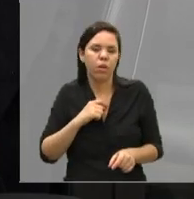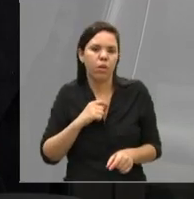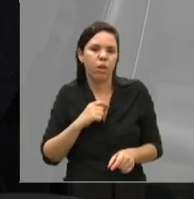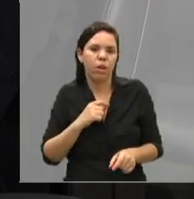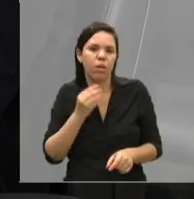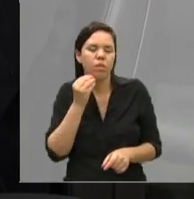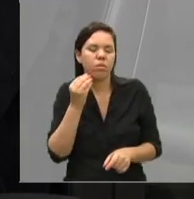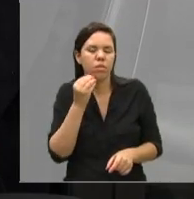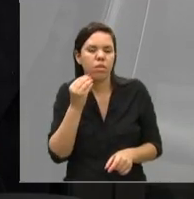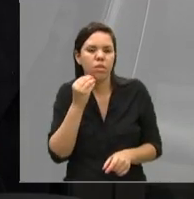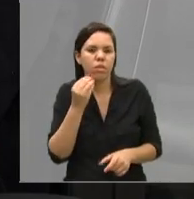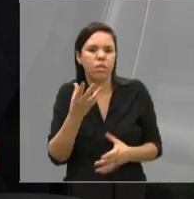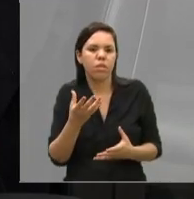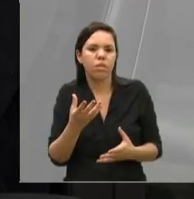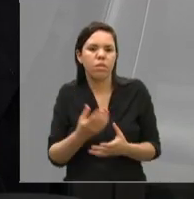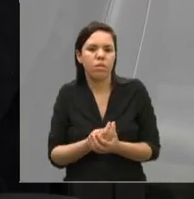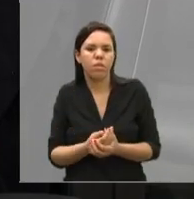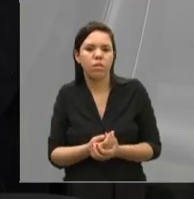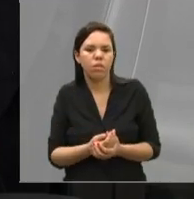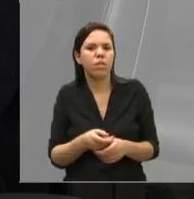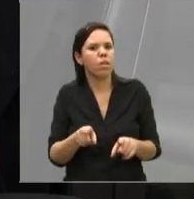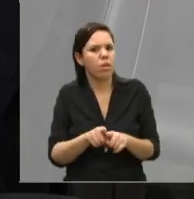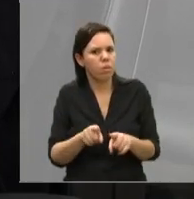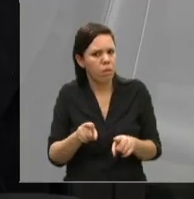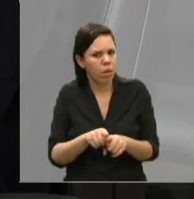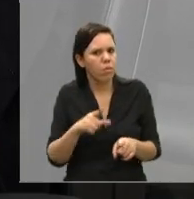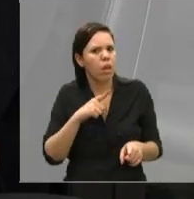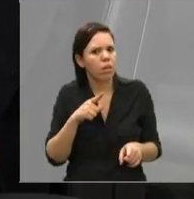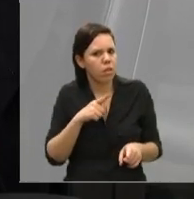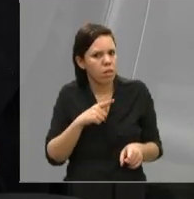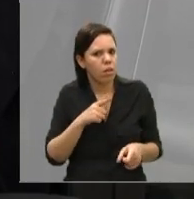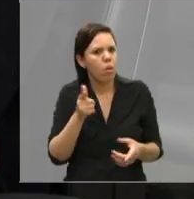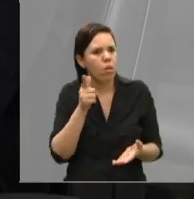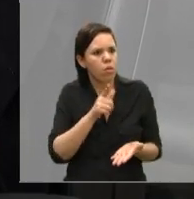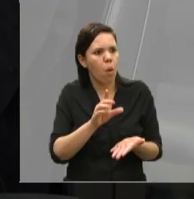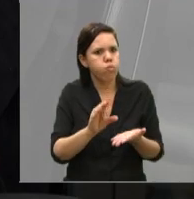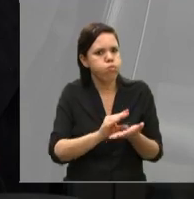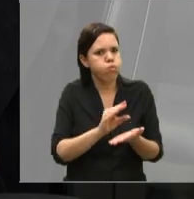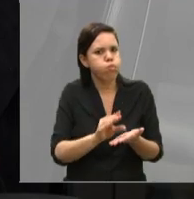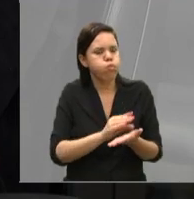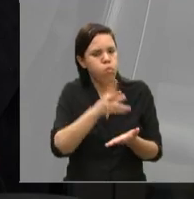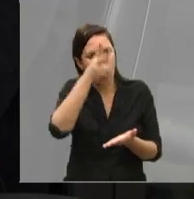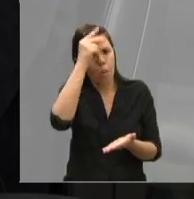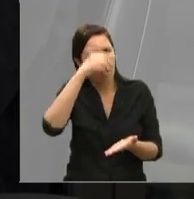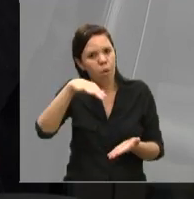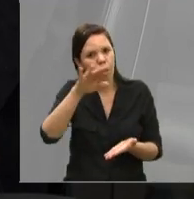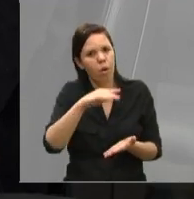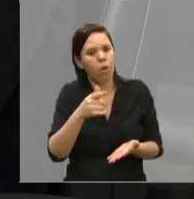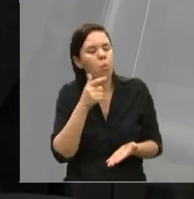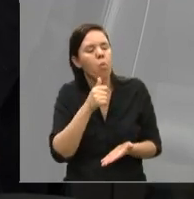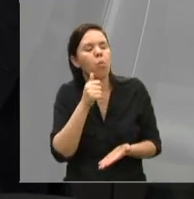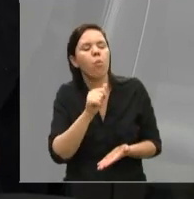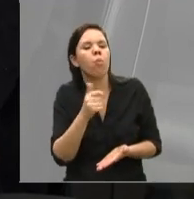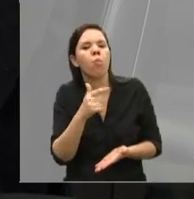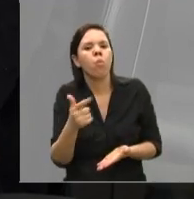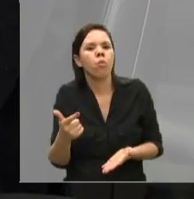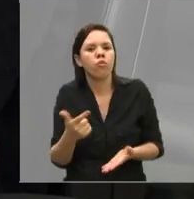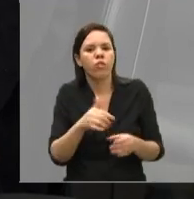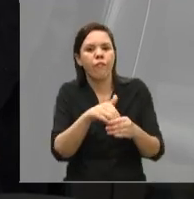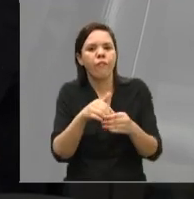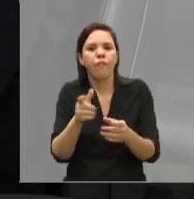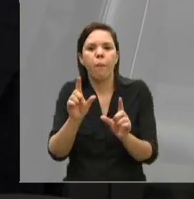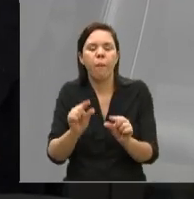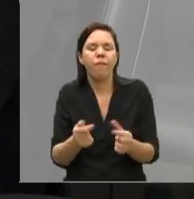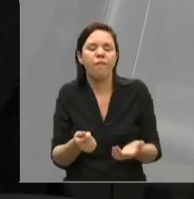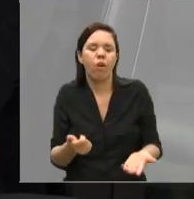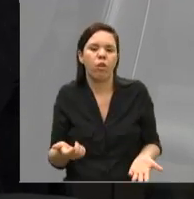num esquema para acessar um dinheiro público, né? E sem que a mulher tivesse um mínimo de voto.